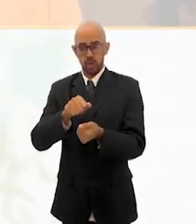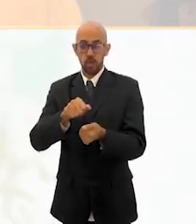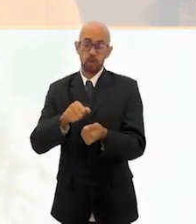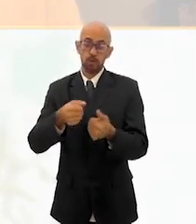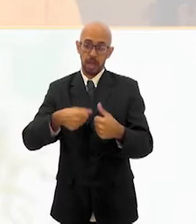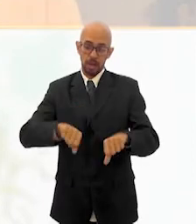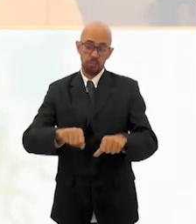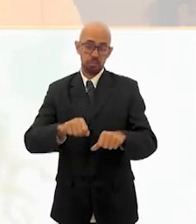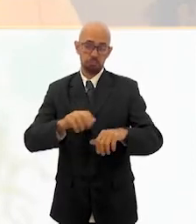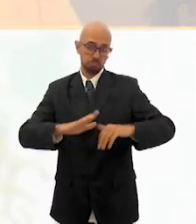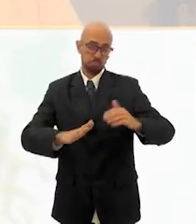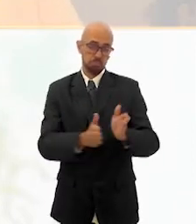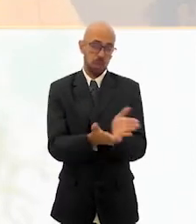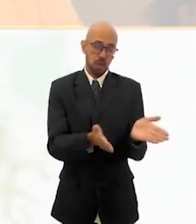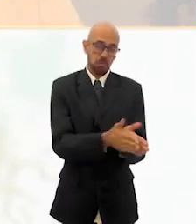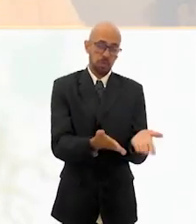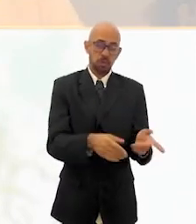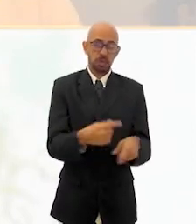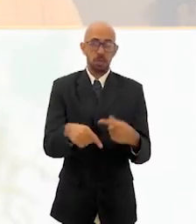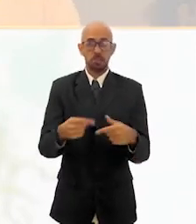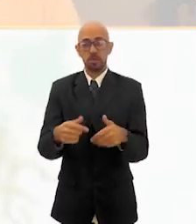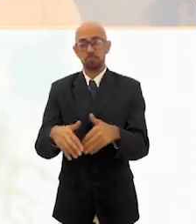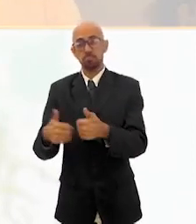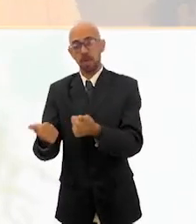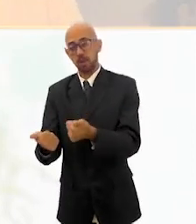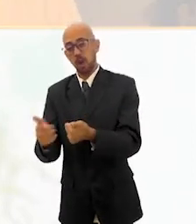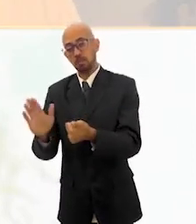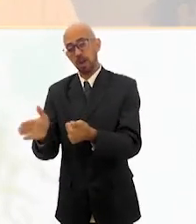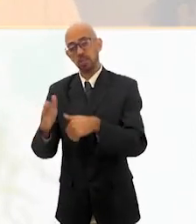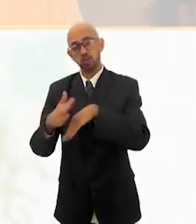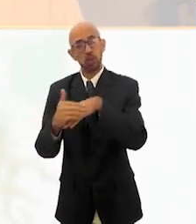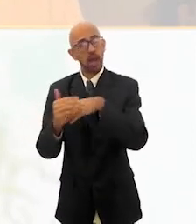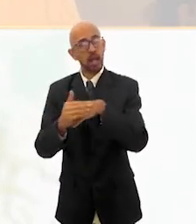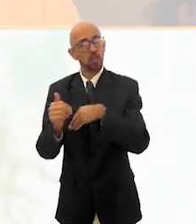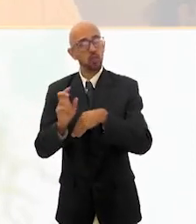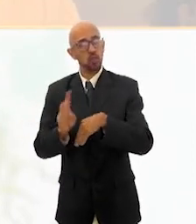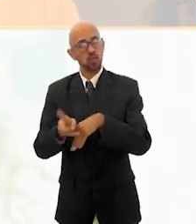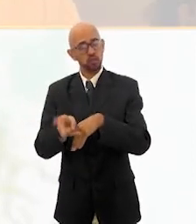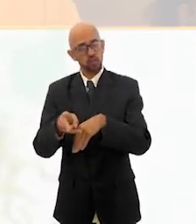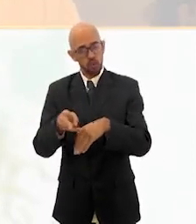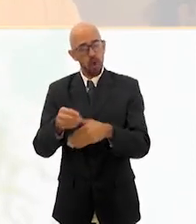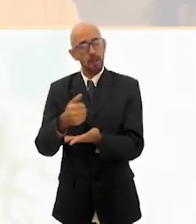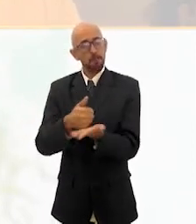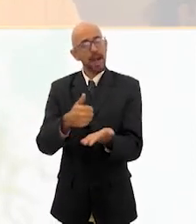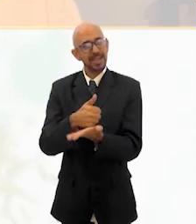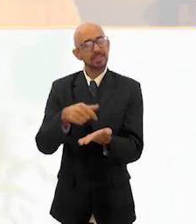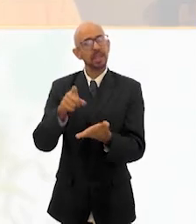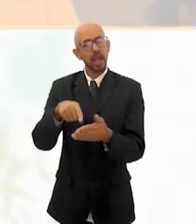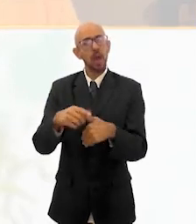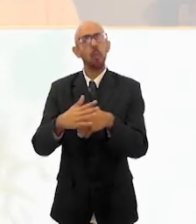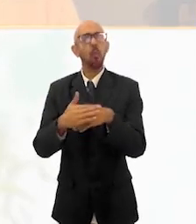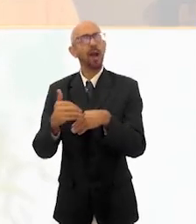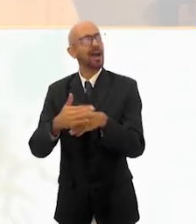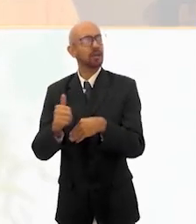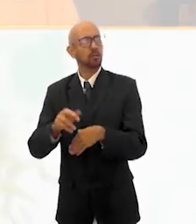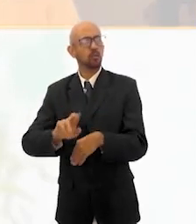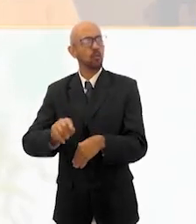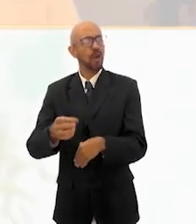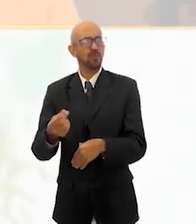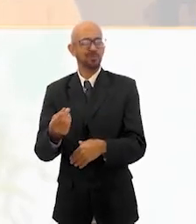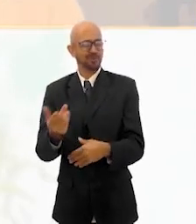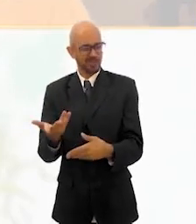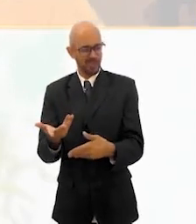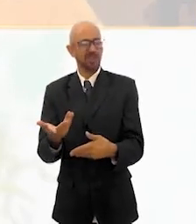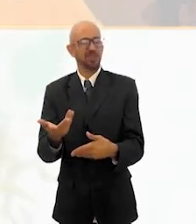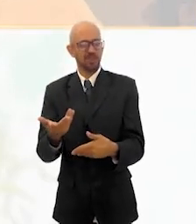mas com muito carinho, foi para uma situação materialmente melhor, o carinho continuou, ou seja, a base foi o carinho. Então, isso Isso é foi o muito que